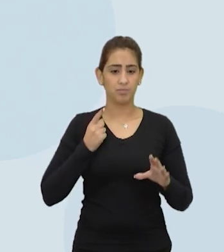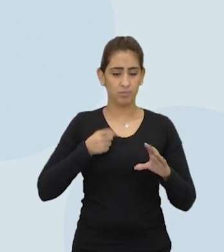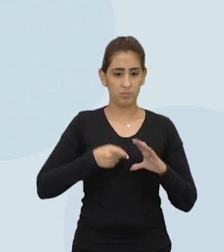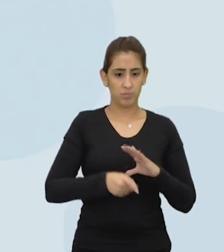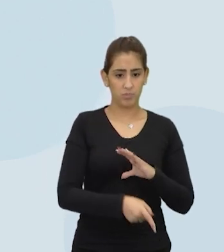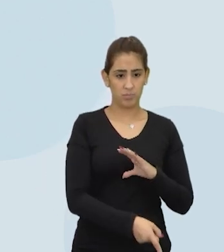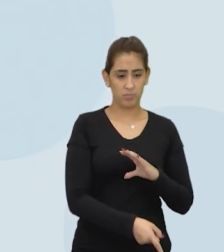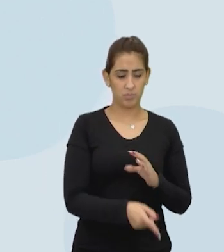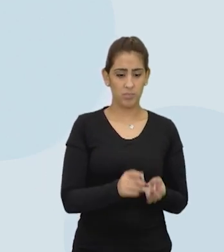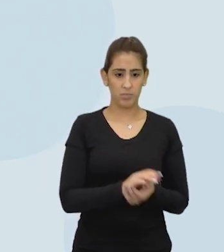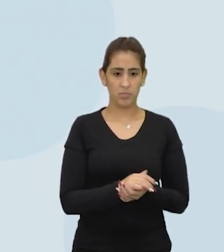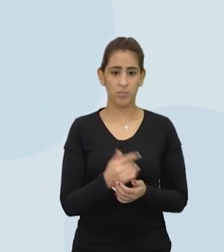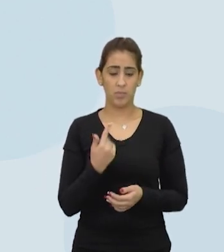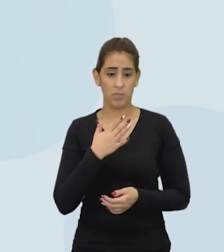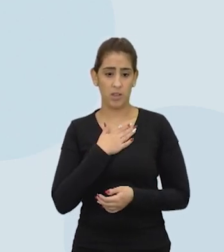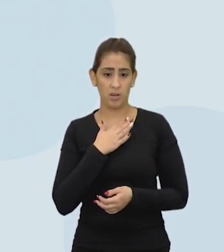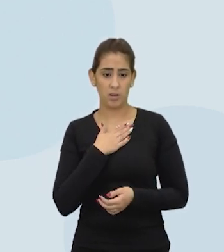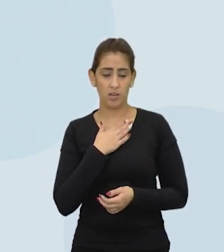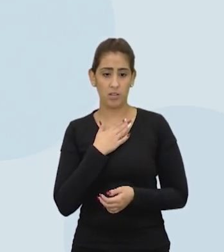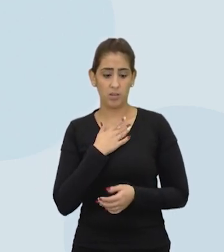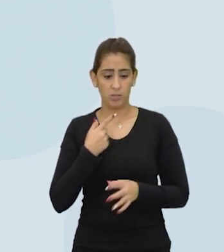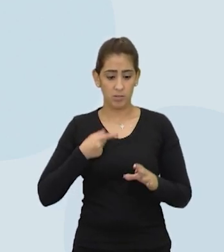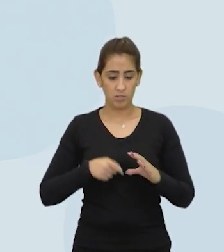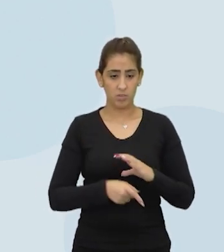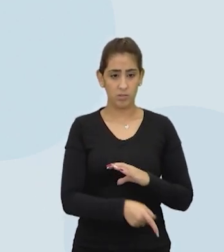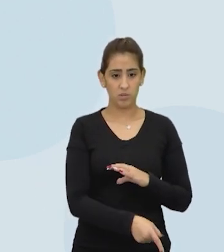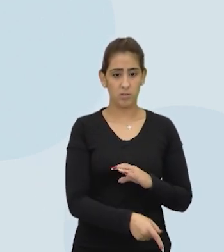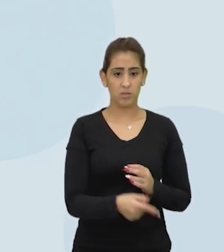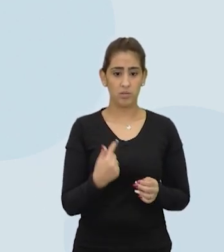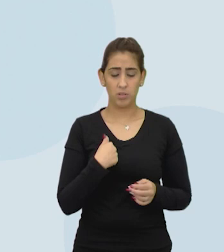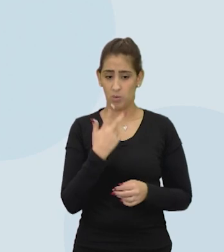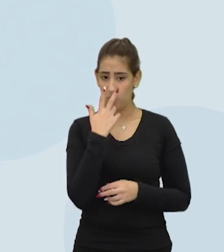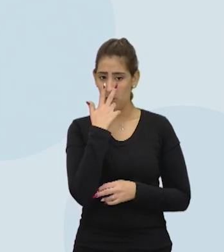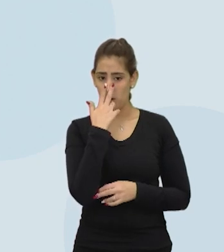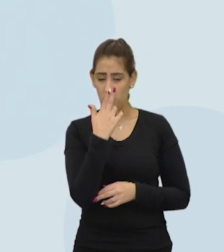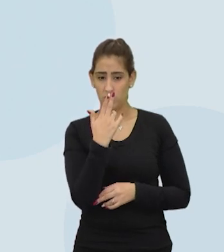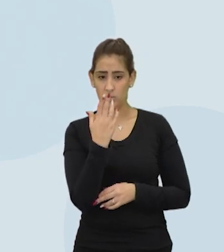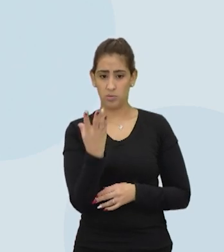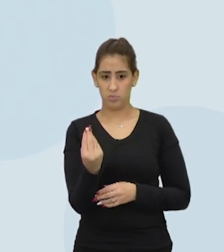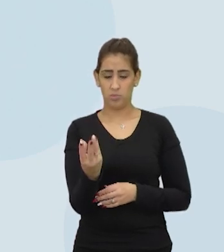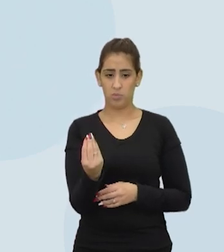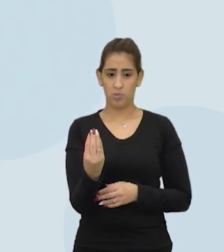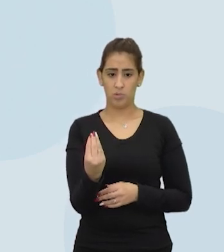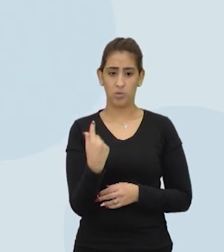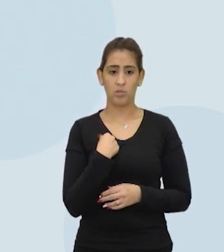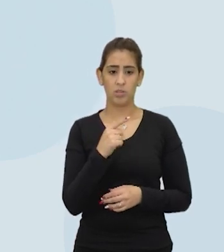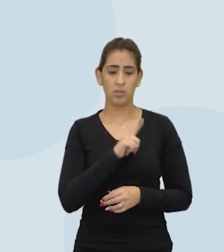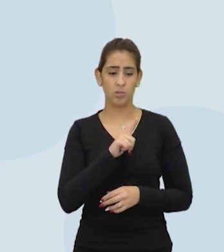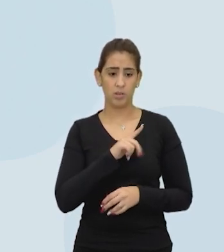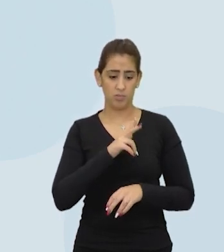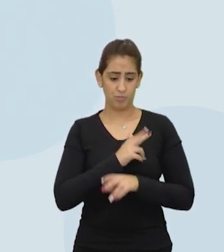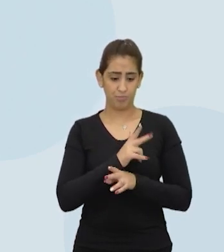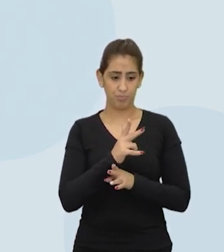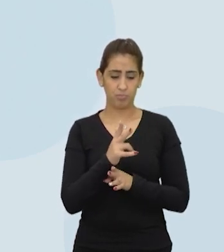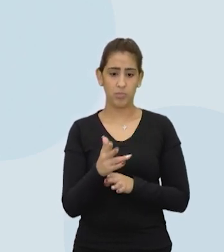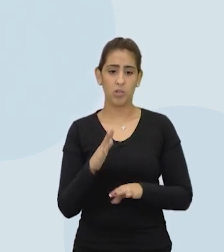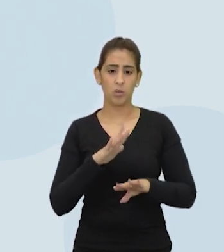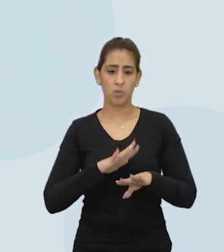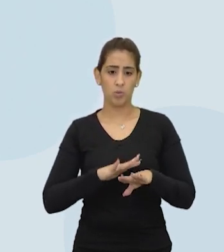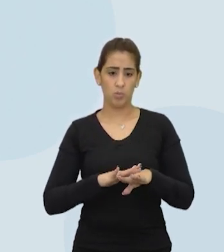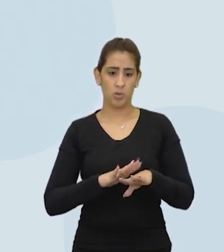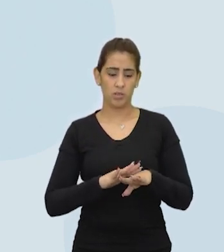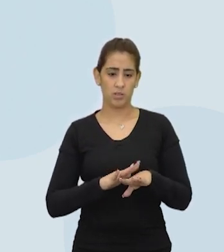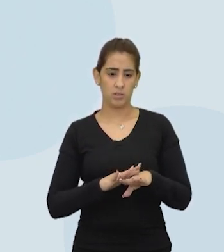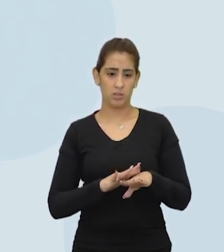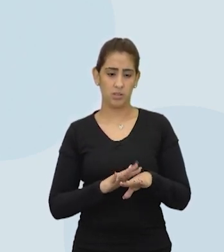Profundissimamente hipocondríaco, ou seja, eu sou profundamente hipocondríaco, ou seja, eu acho muito que eu tenho várias doenças, porque o hipocondríaco é quem